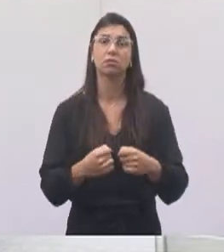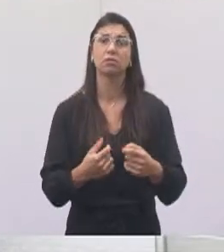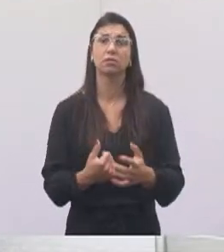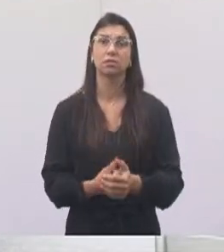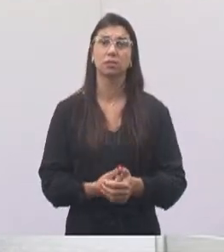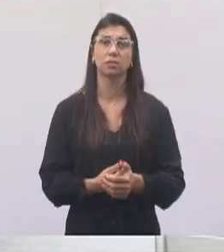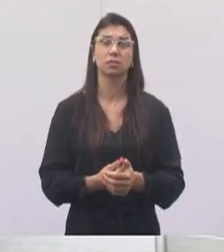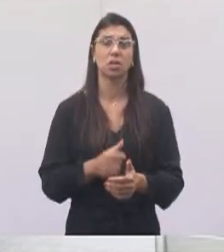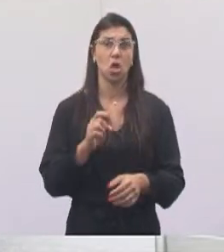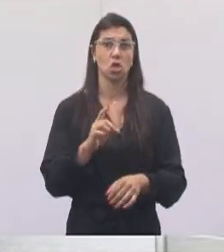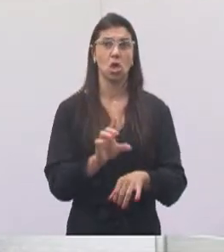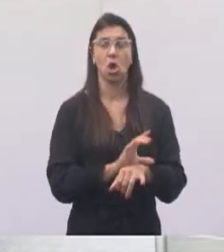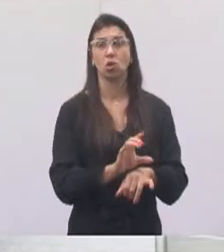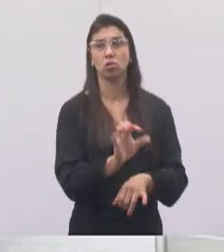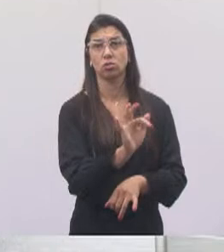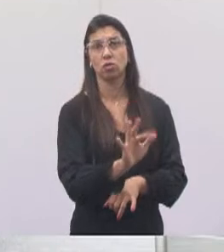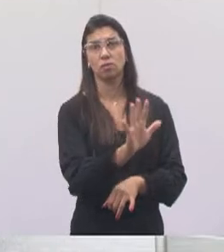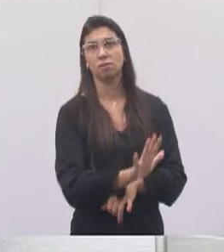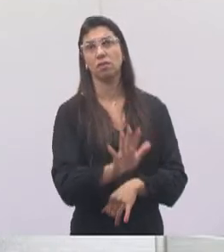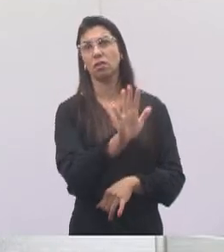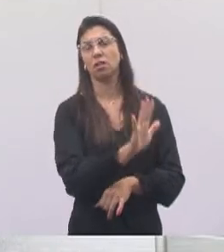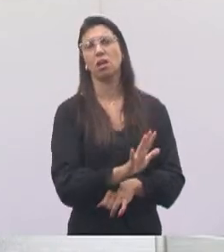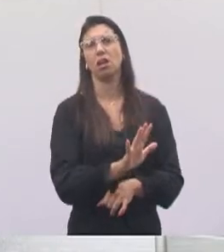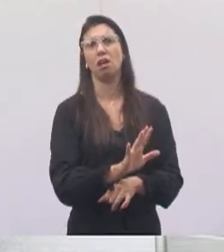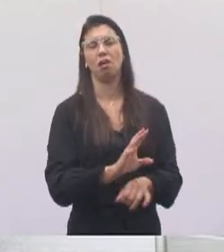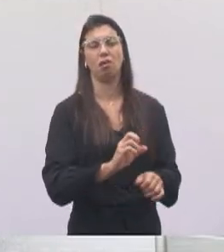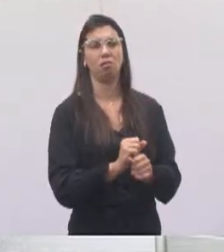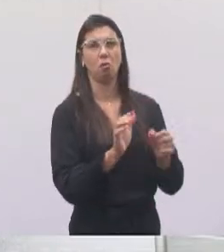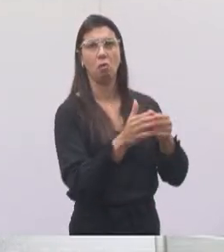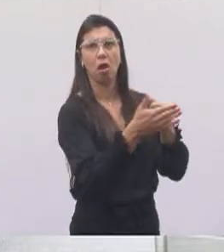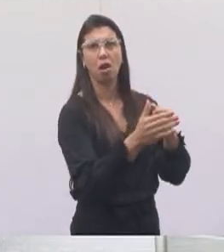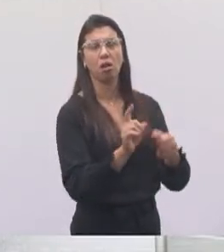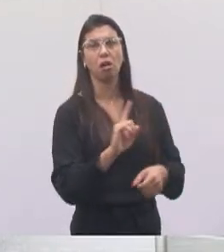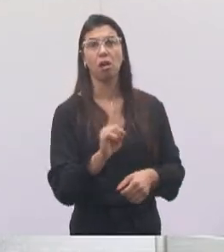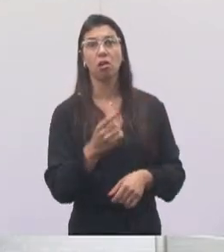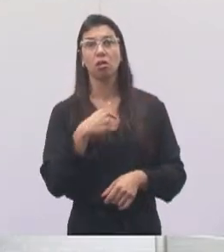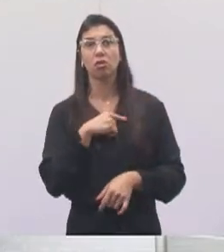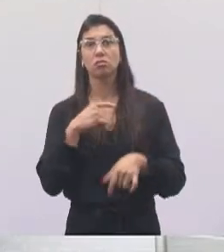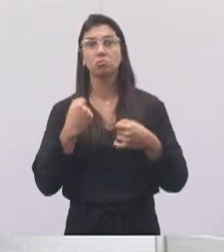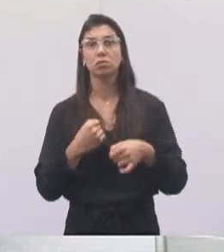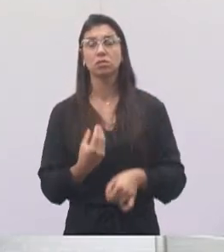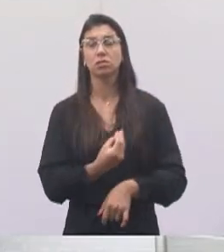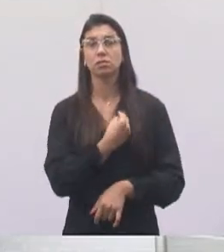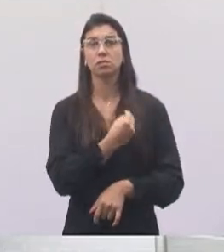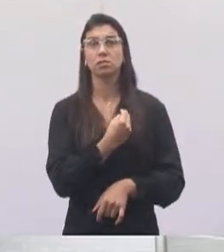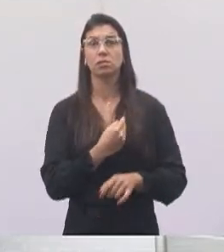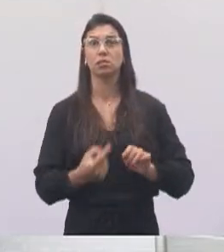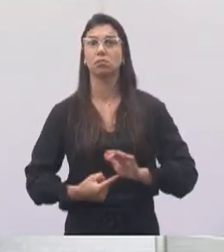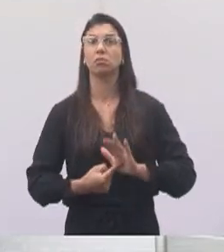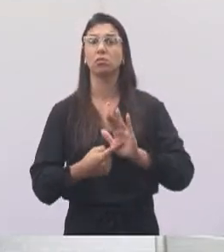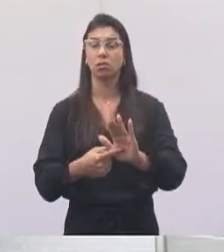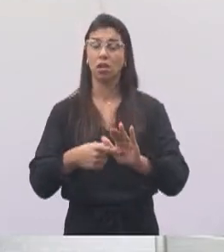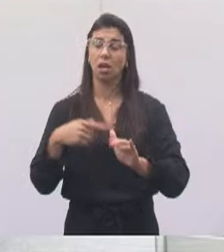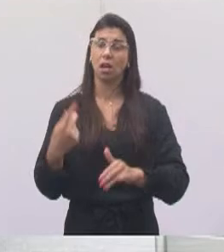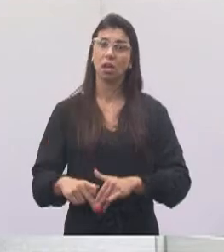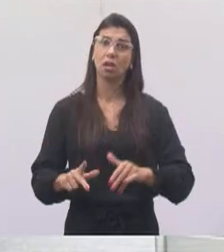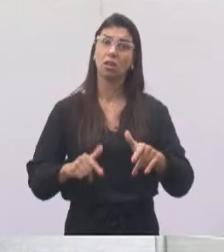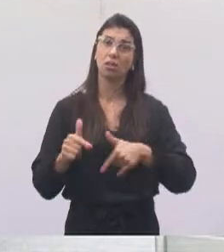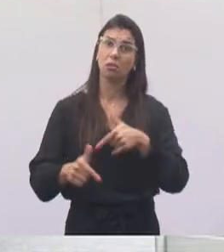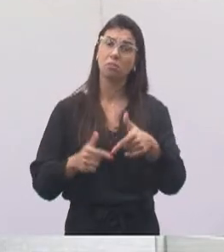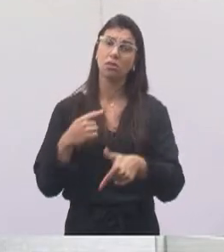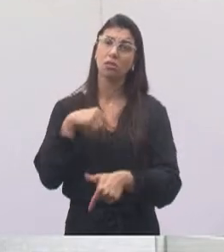Constituição Federal, e trazer para o município, trazer para a realidade nossa do dia a dia. Esse é o nosso trabalho aqui. Então, por isso